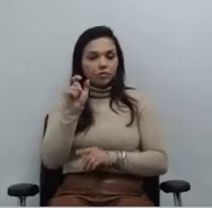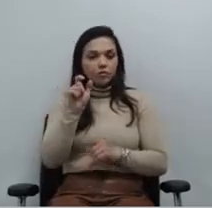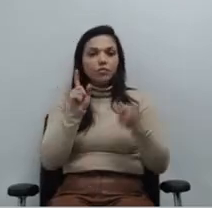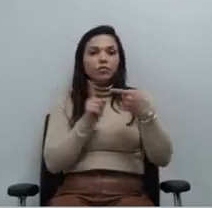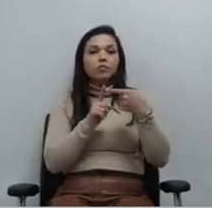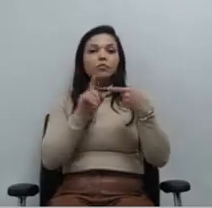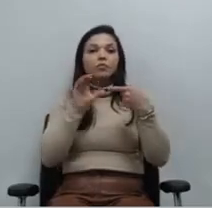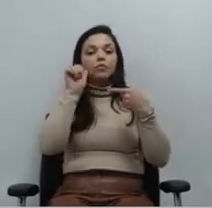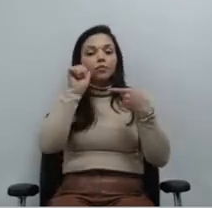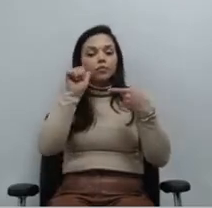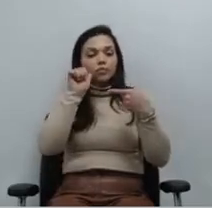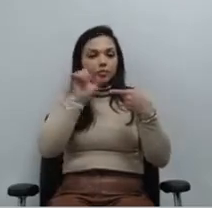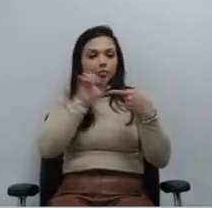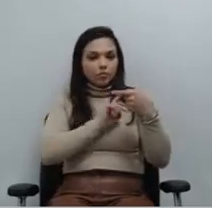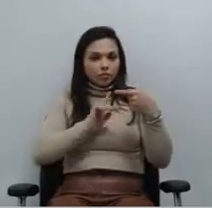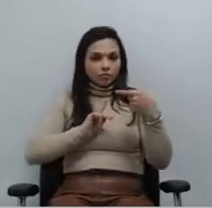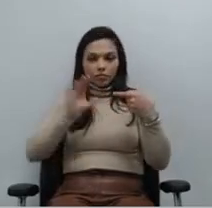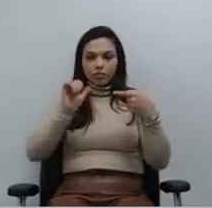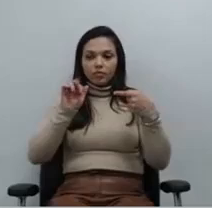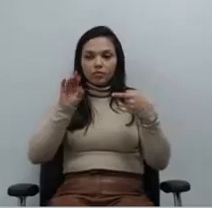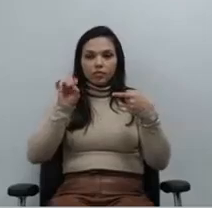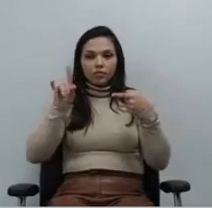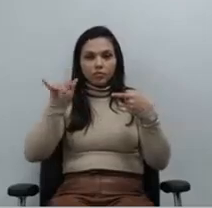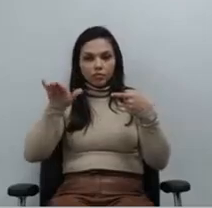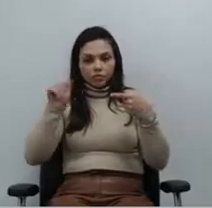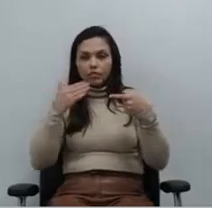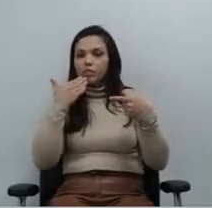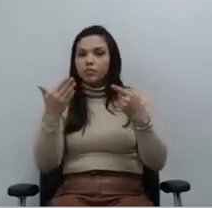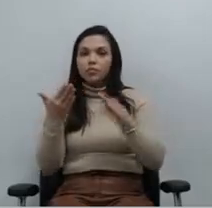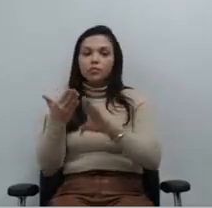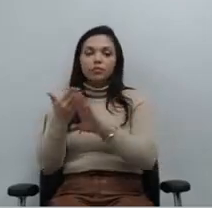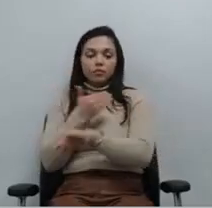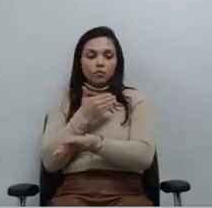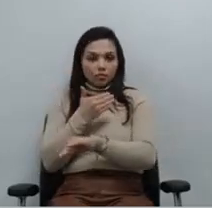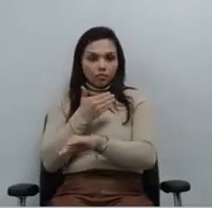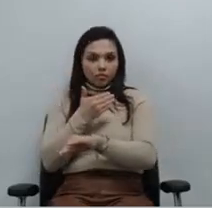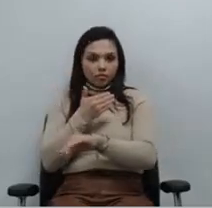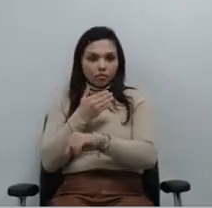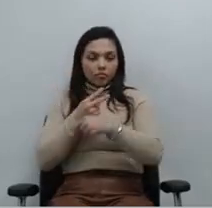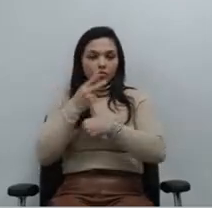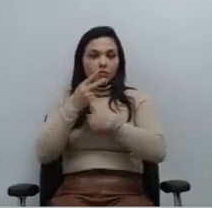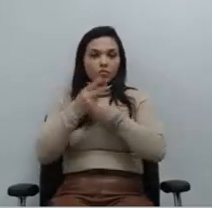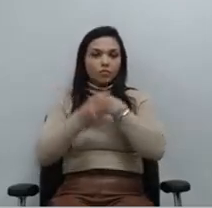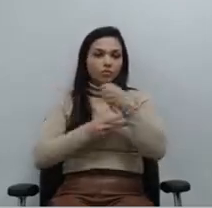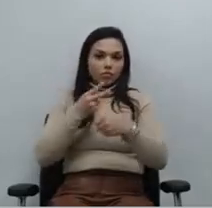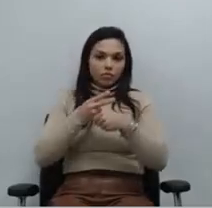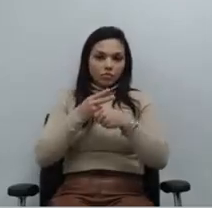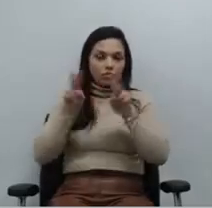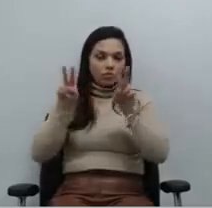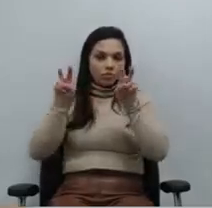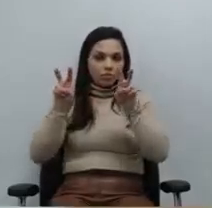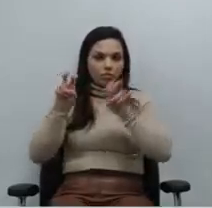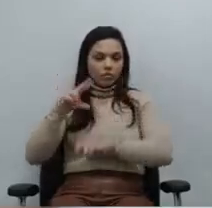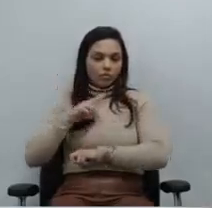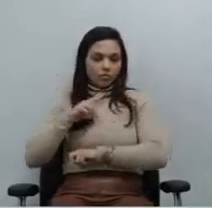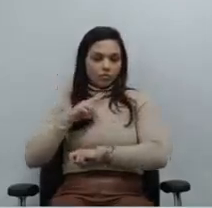pedido de afastamento para tratar de interesses particulares, pelo período de 2 anos. Excelentíssimo conselheiro, com a